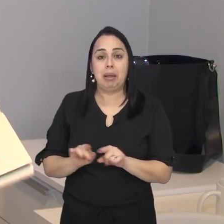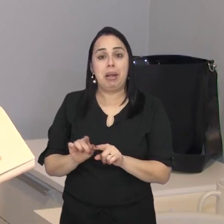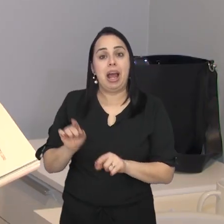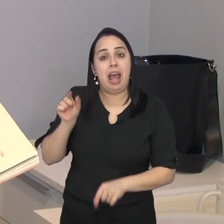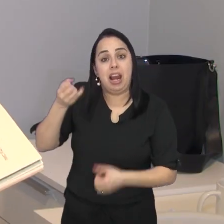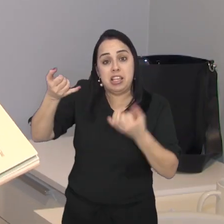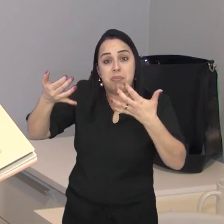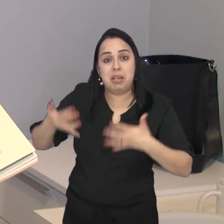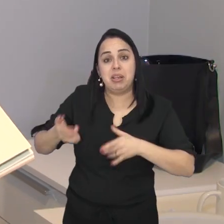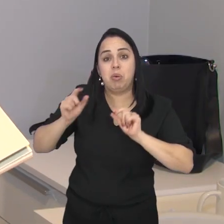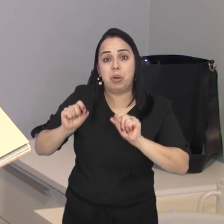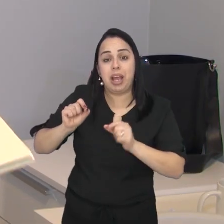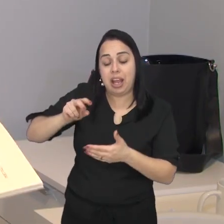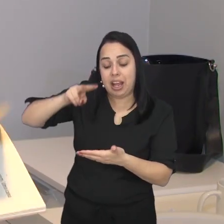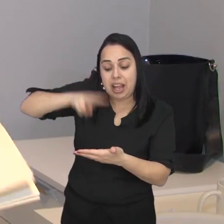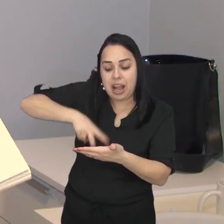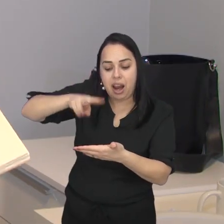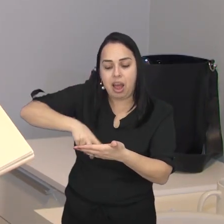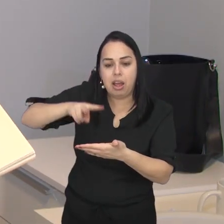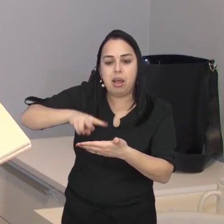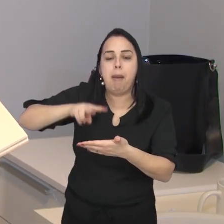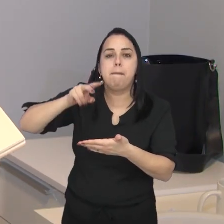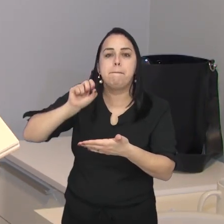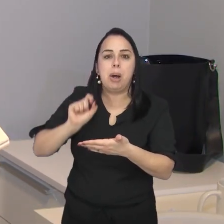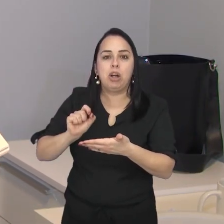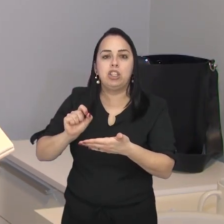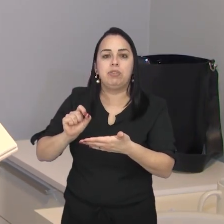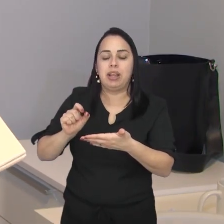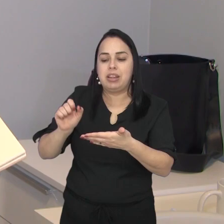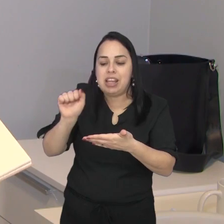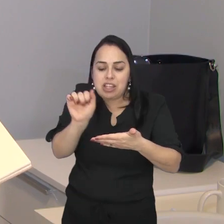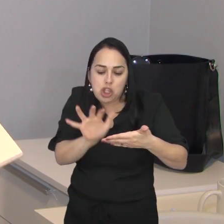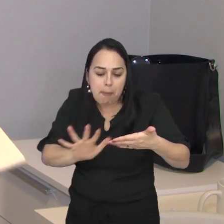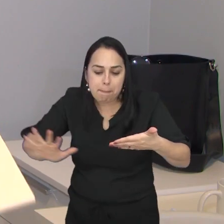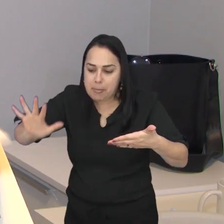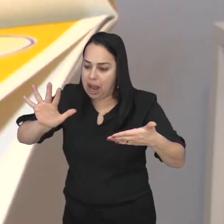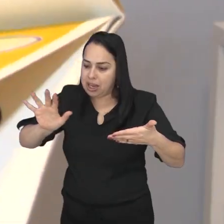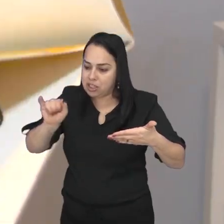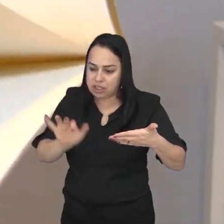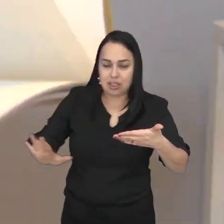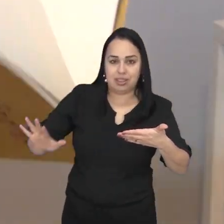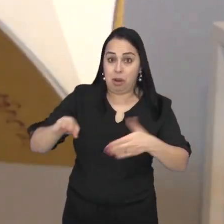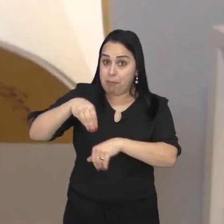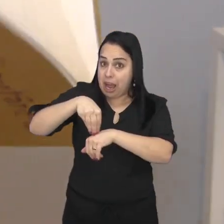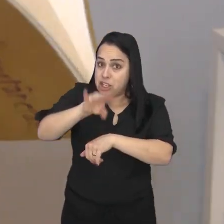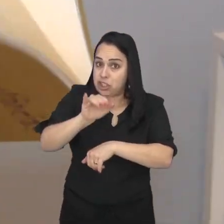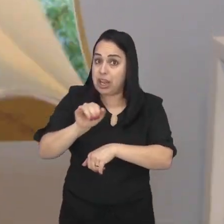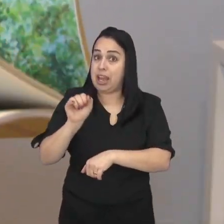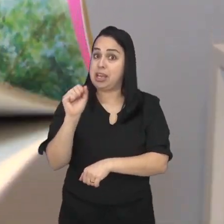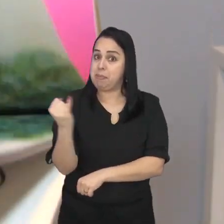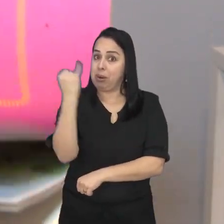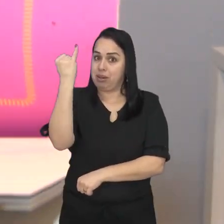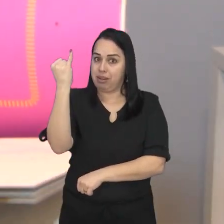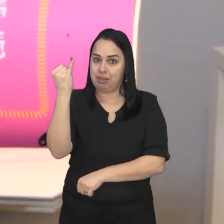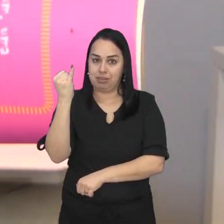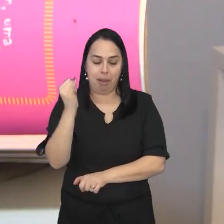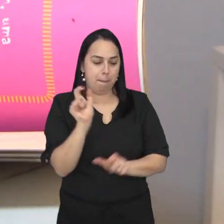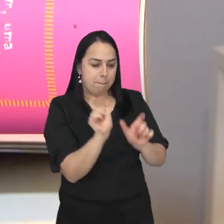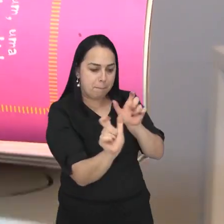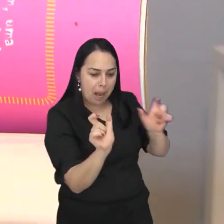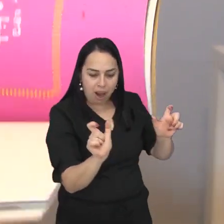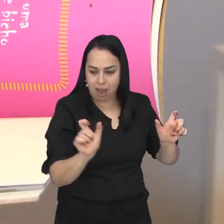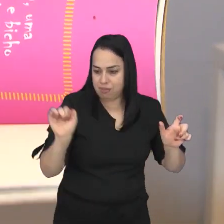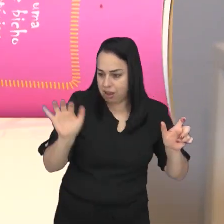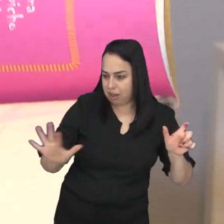A Tatiana também defende que o interesse pela leitura pode vir das ilustrações. E essa é outra dica. Aliar o texto